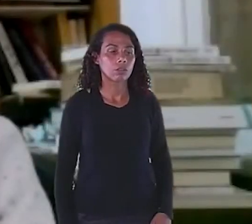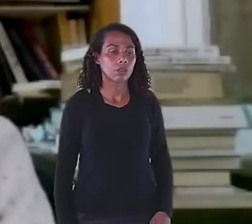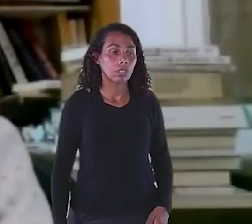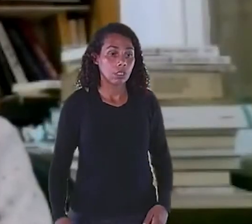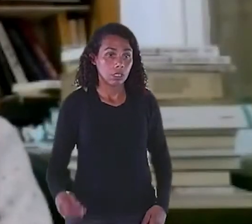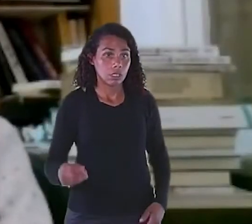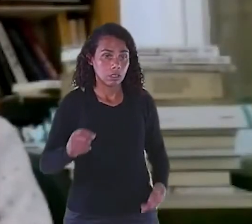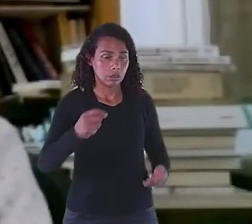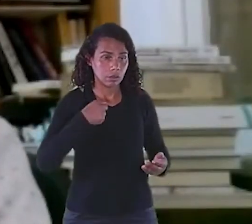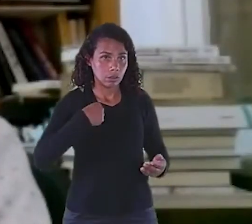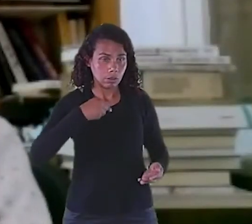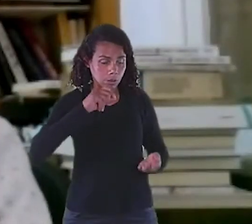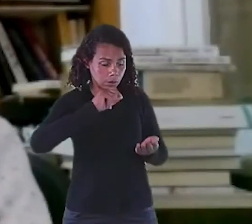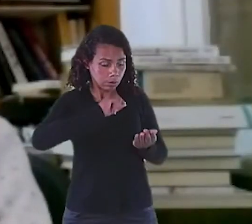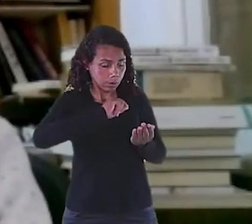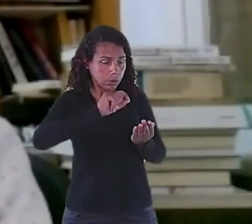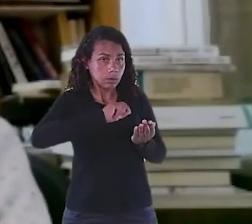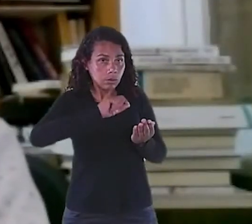desse poeta